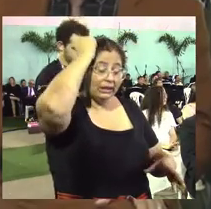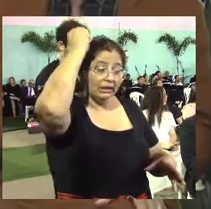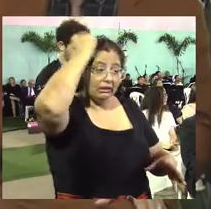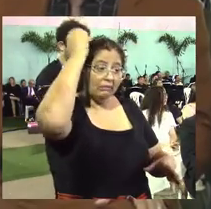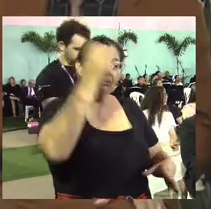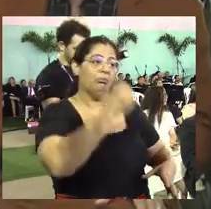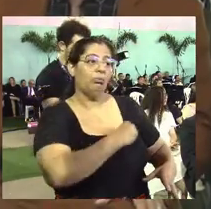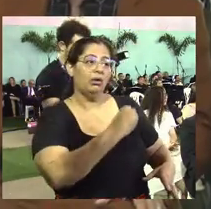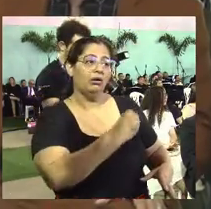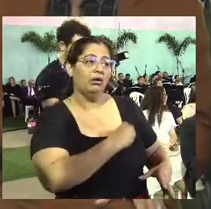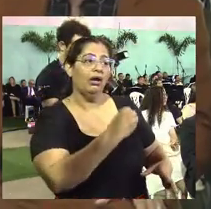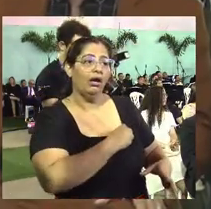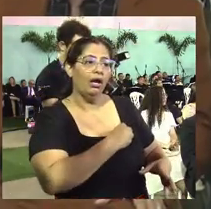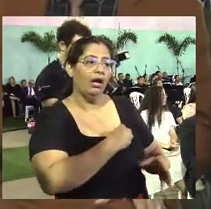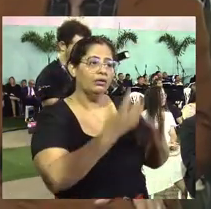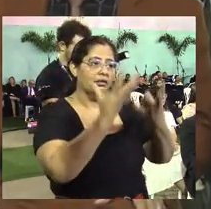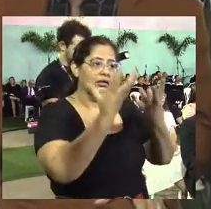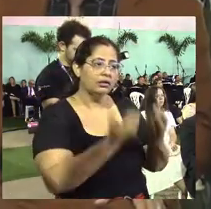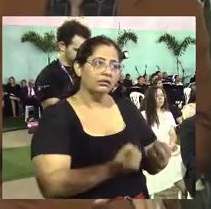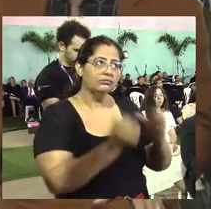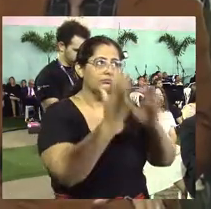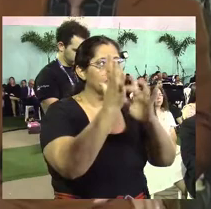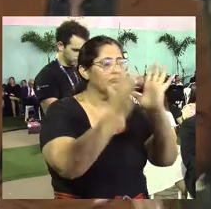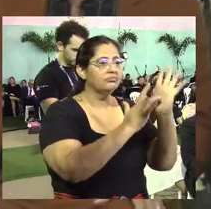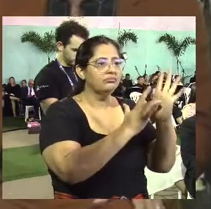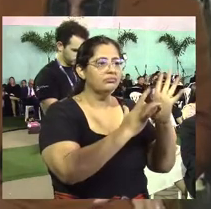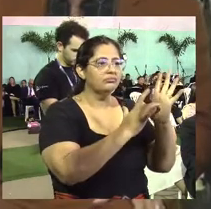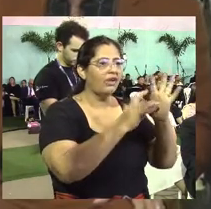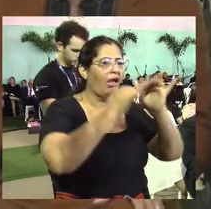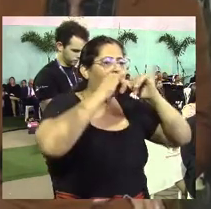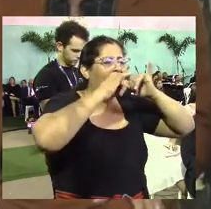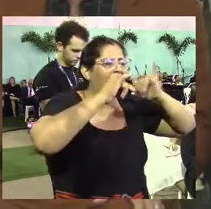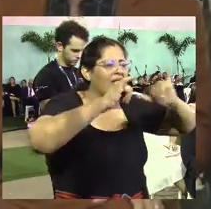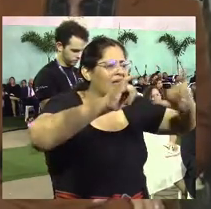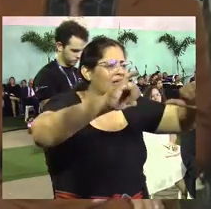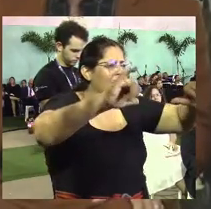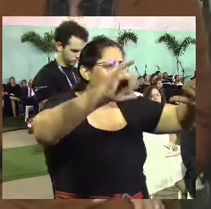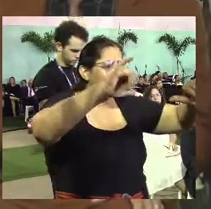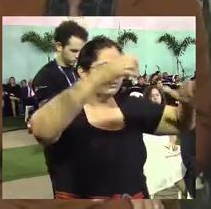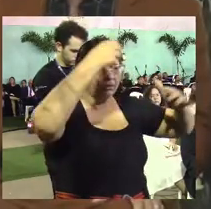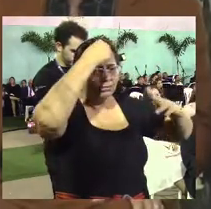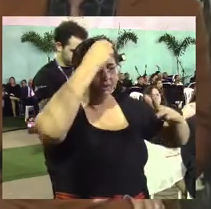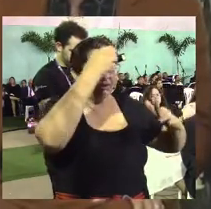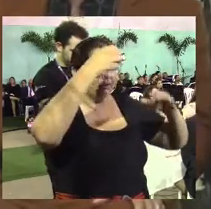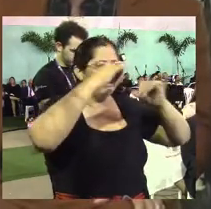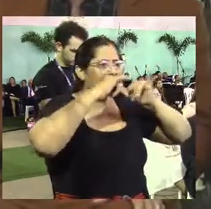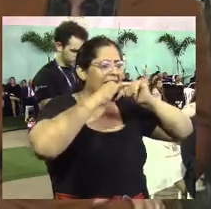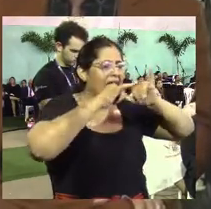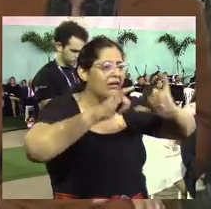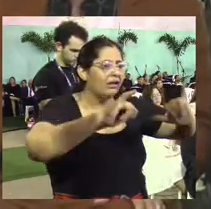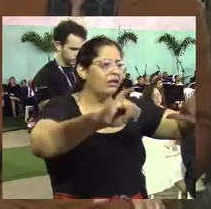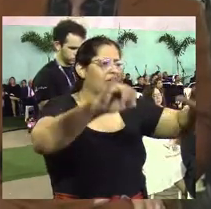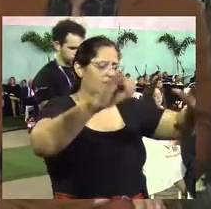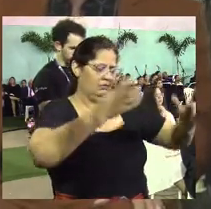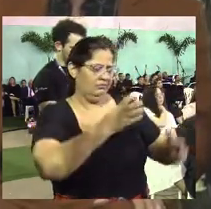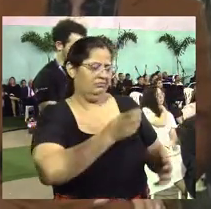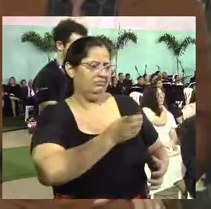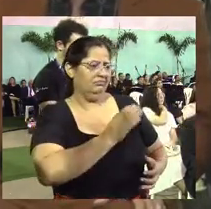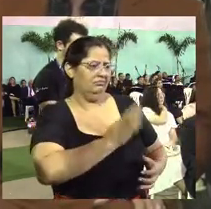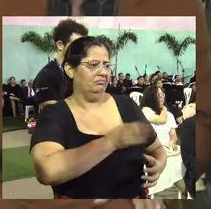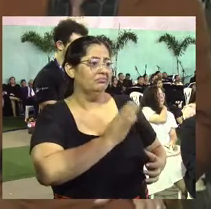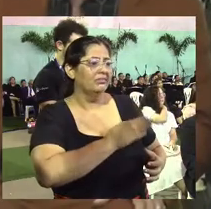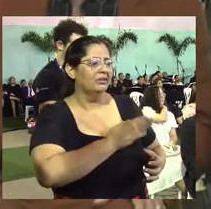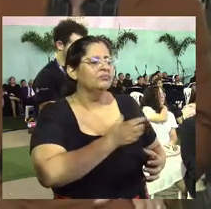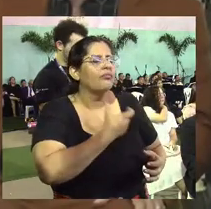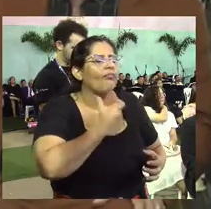converte a Jesus converte a ele como o senhor estava dor grita com a tua mente grita com teu coração eu queria falar mas tinha um